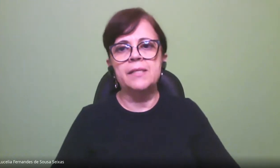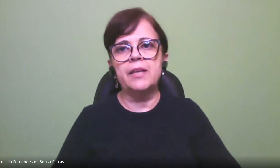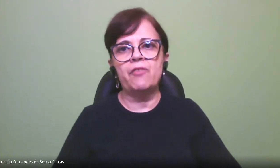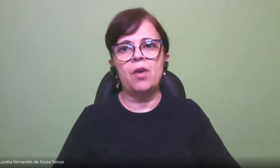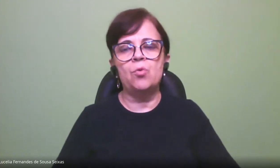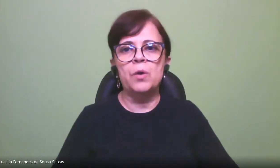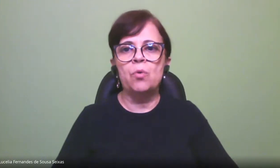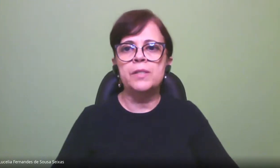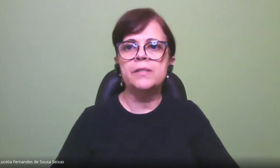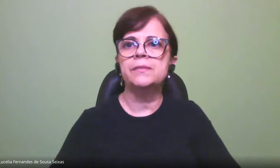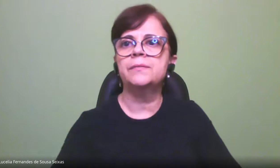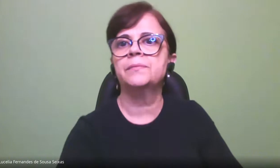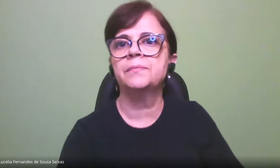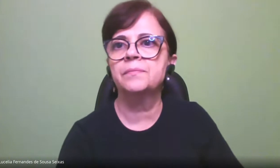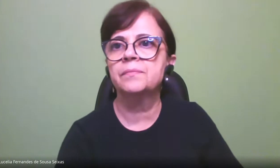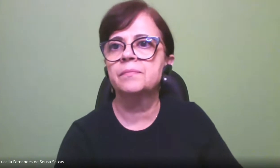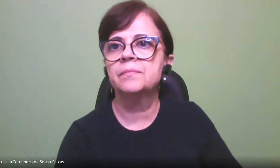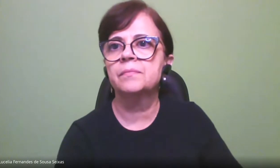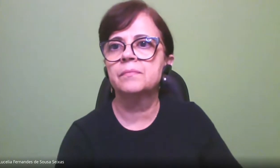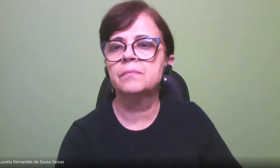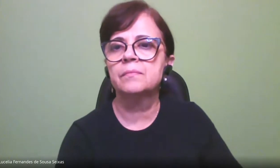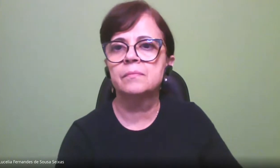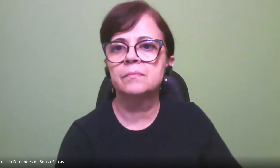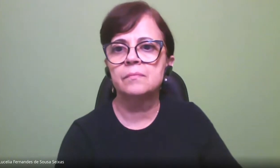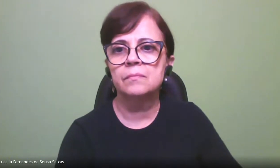A Raíssa quer falar alguma coisa?